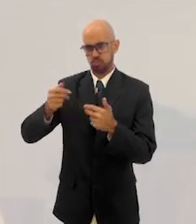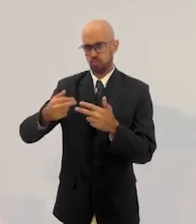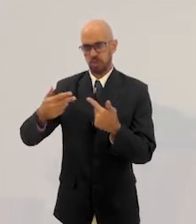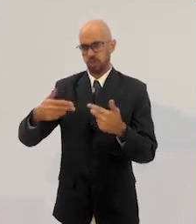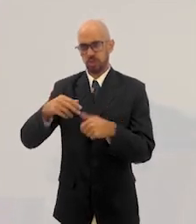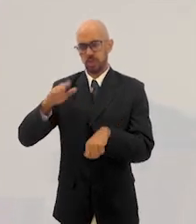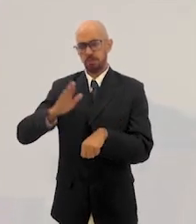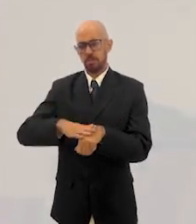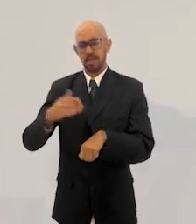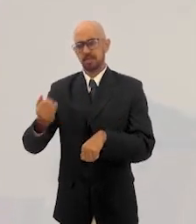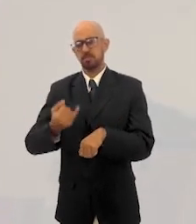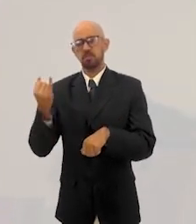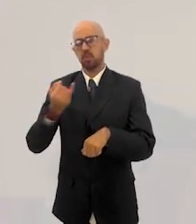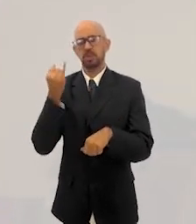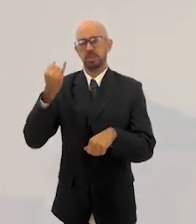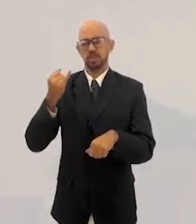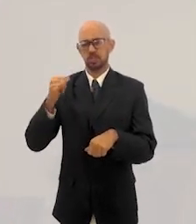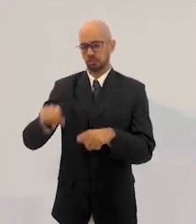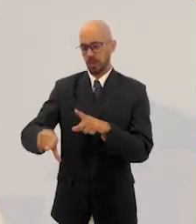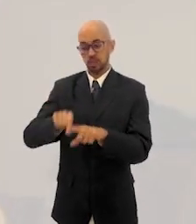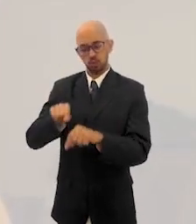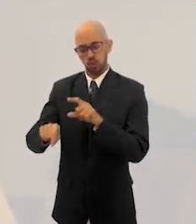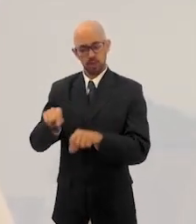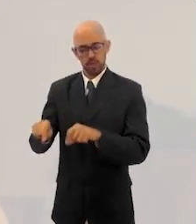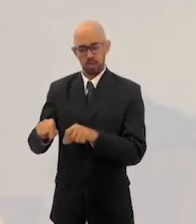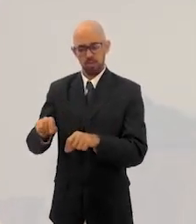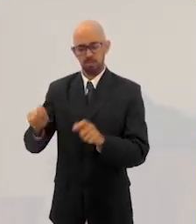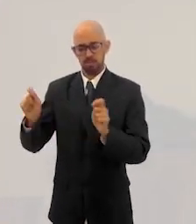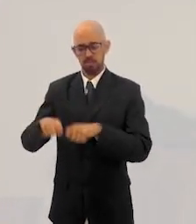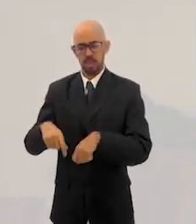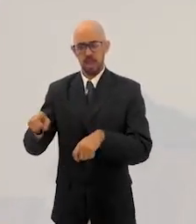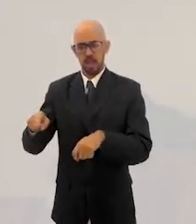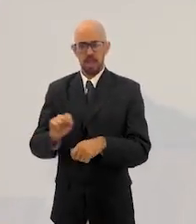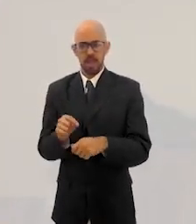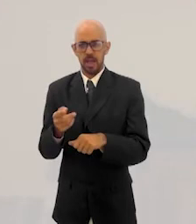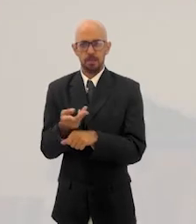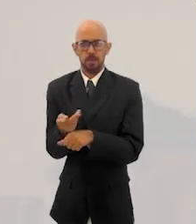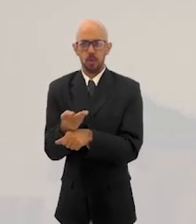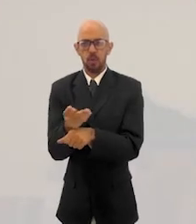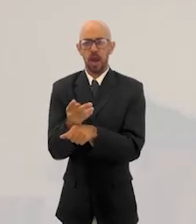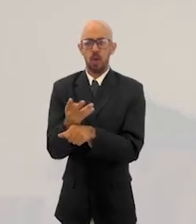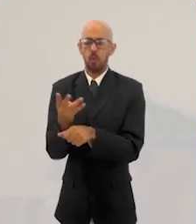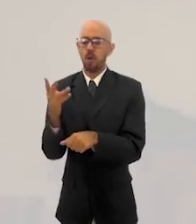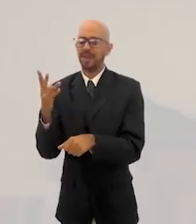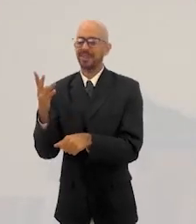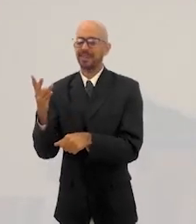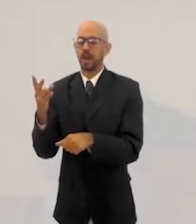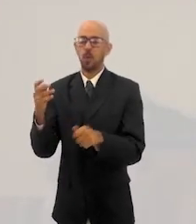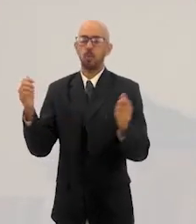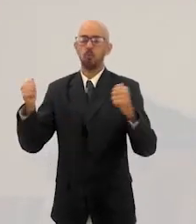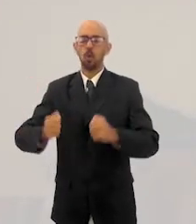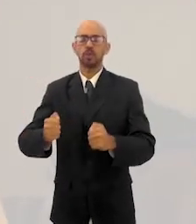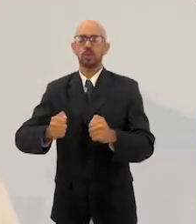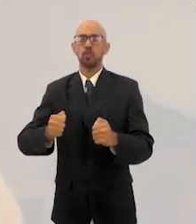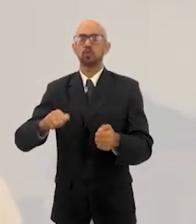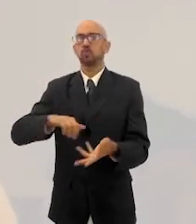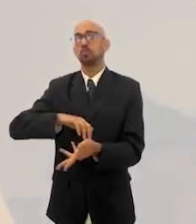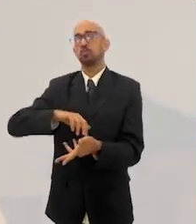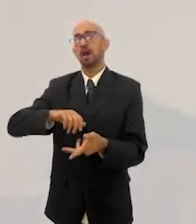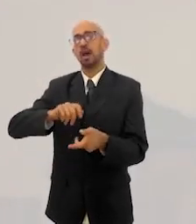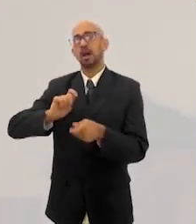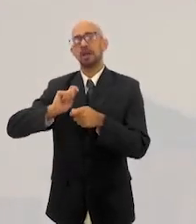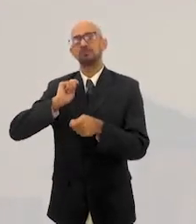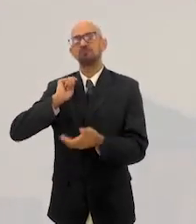seja o mais importante ou preponderante. É aquela coisa de filme, né? Ele vai ficar procurando um anel para todos comandar, né? O superpoder, que é a coisa única, não